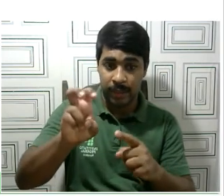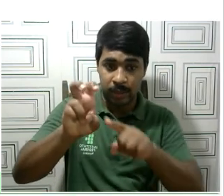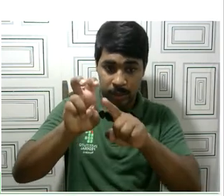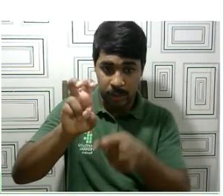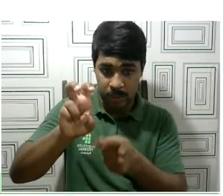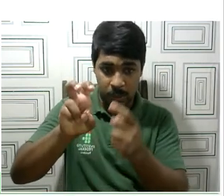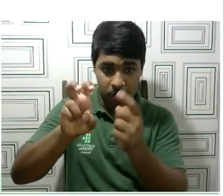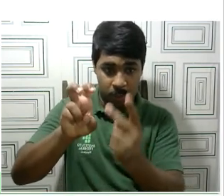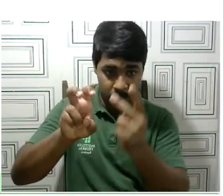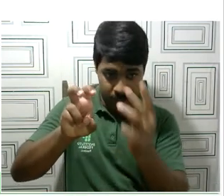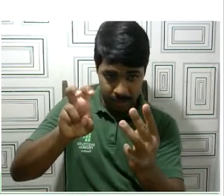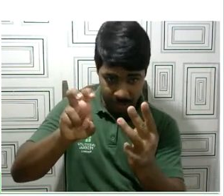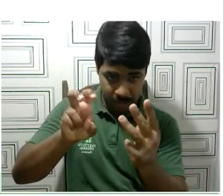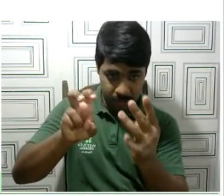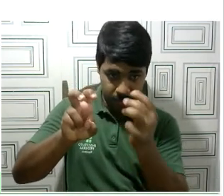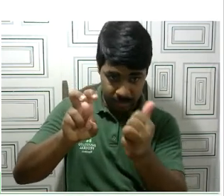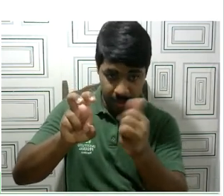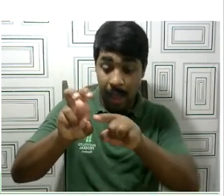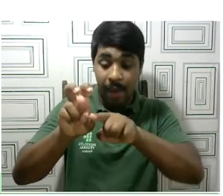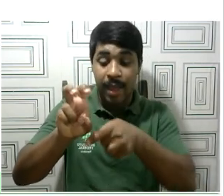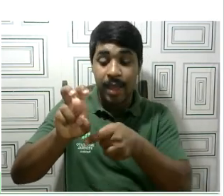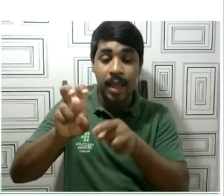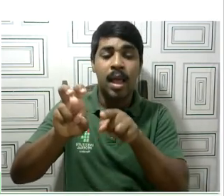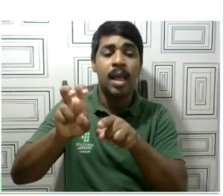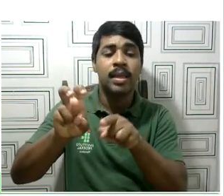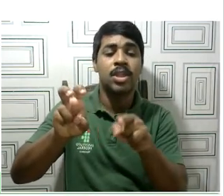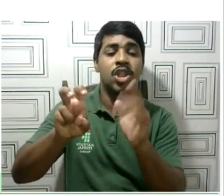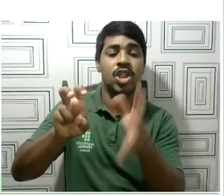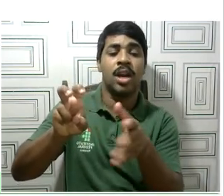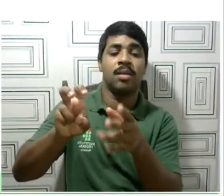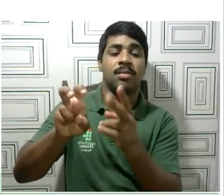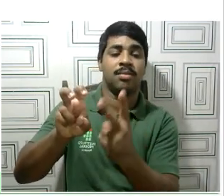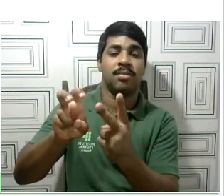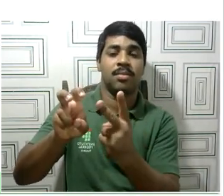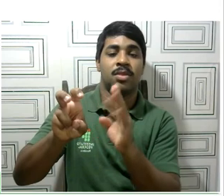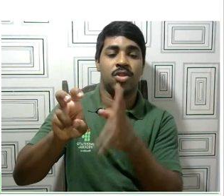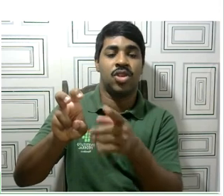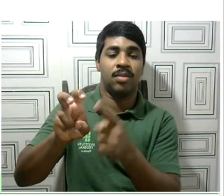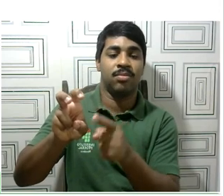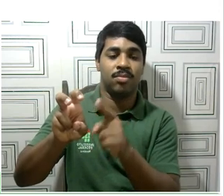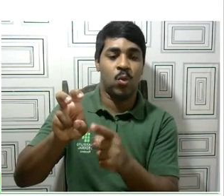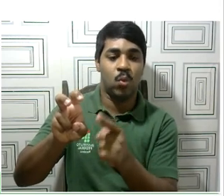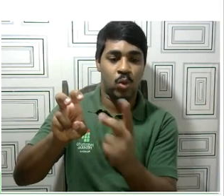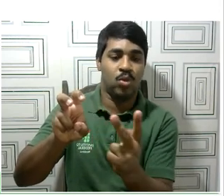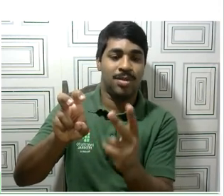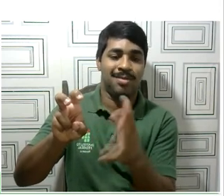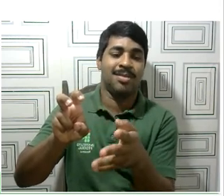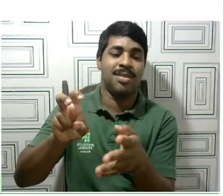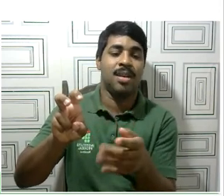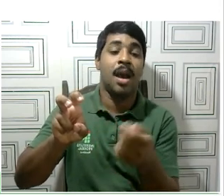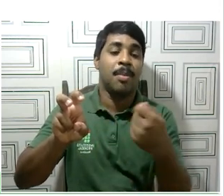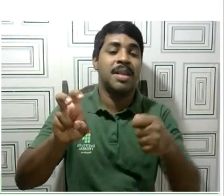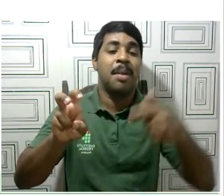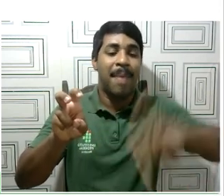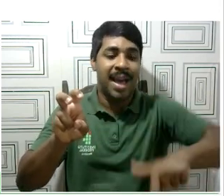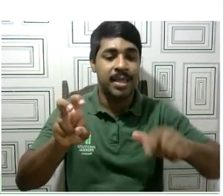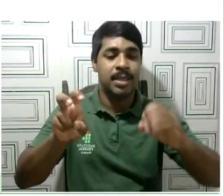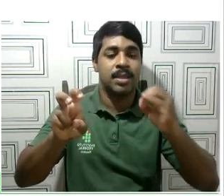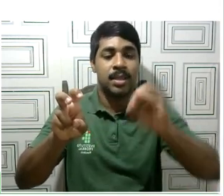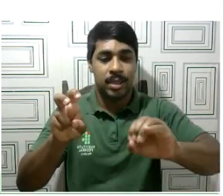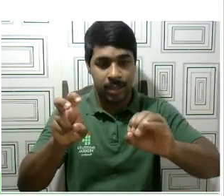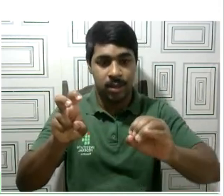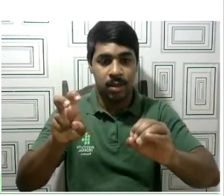estão depois da vírgula, tá? Aqui a gente não descontou nenhum, ó, porque não tem nenhum número, tá? Então todos esses 5 números que estão aqui, todos